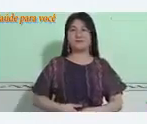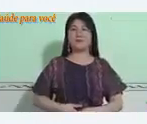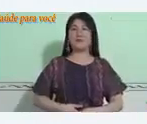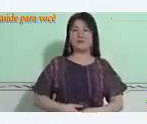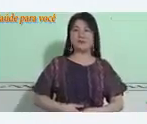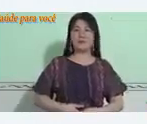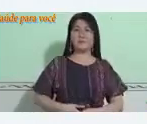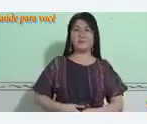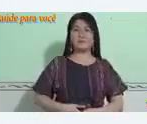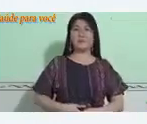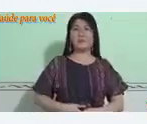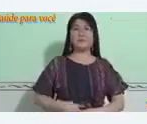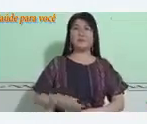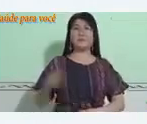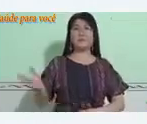OSFALTADEVITAMINAB12